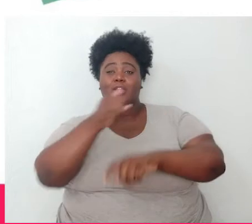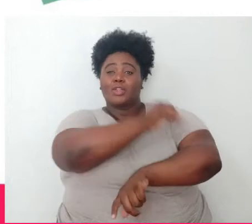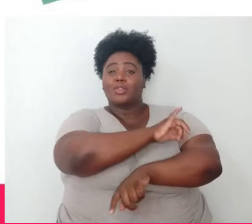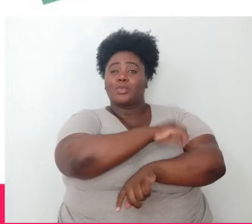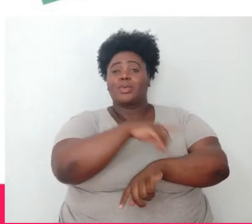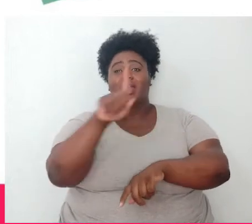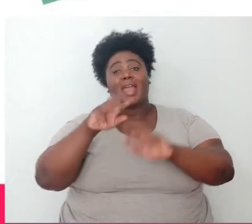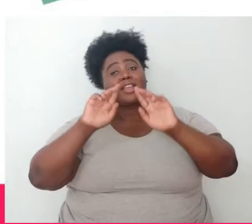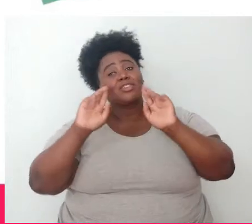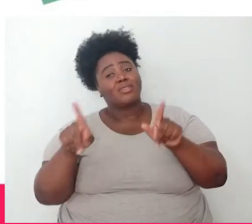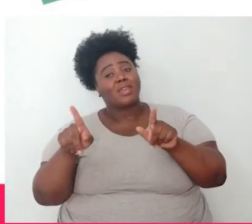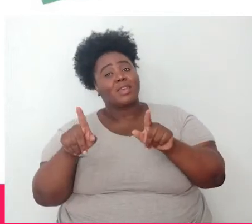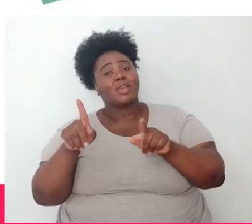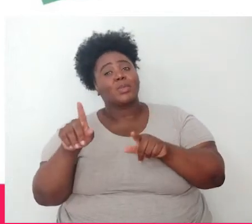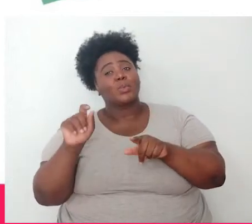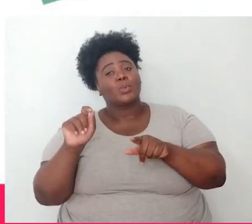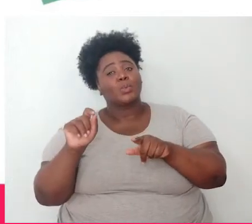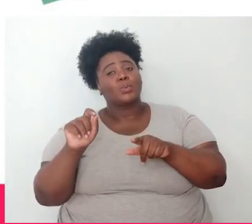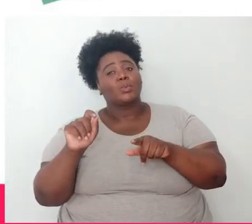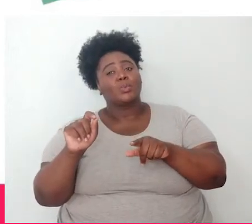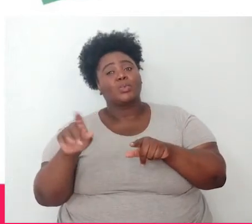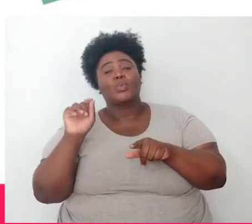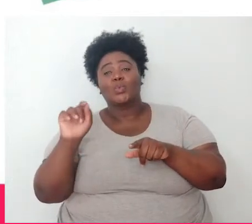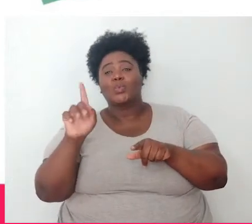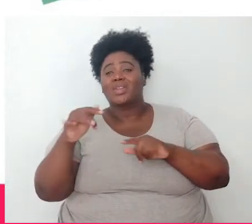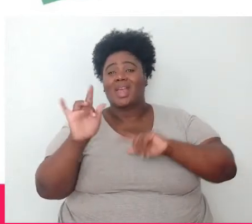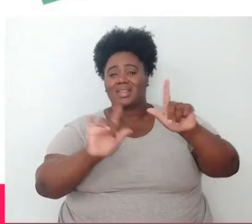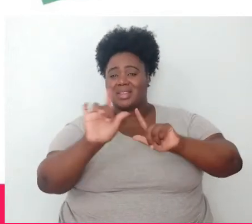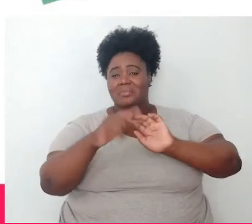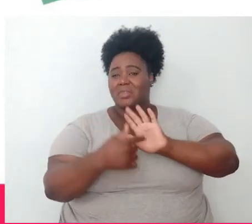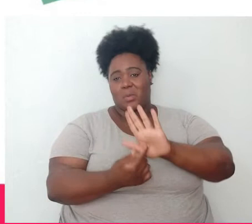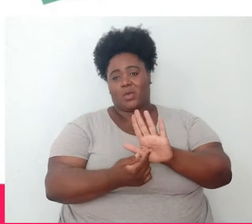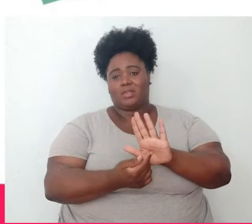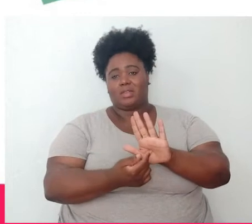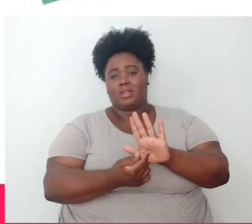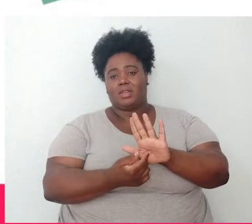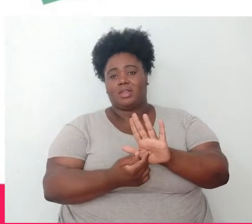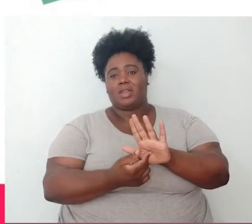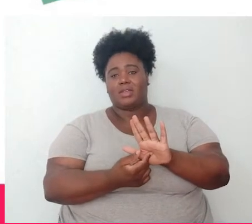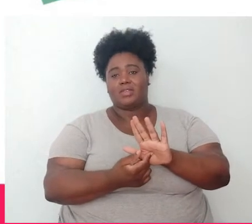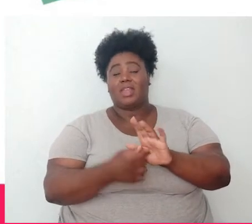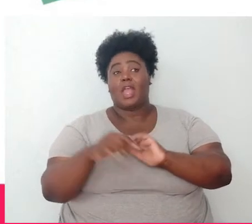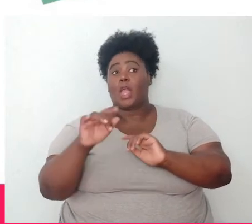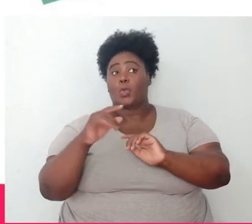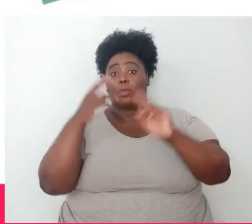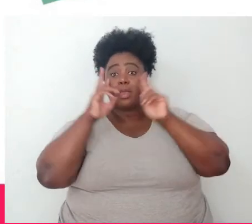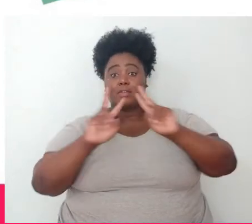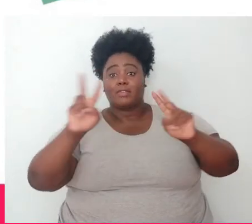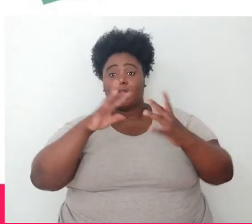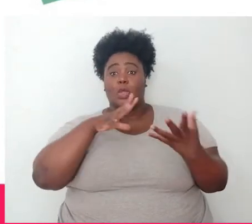muito diferente do que a mídia promove, né? De uma visão global, de uma